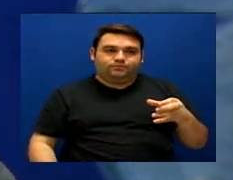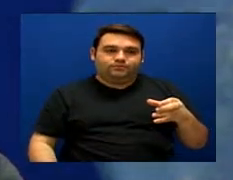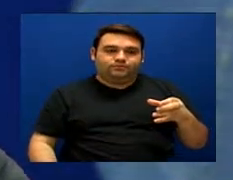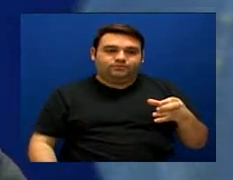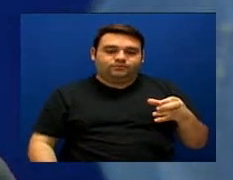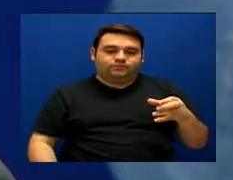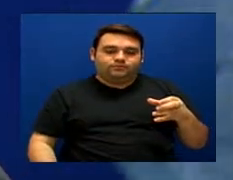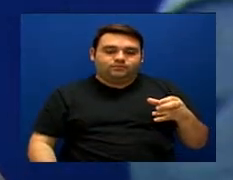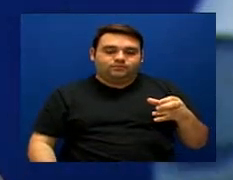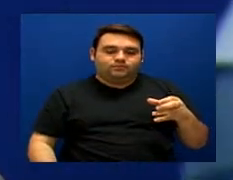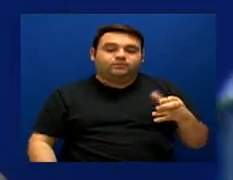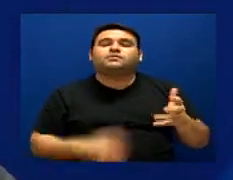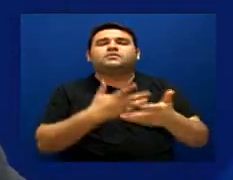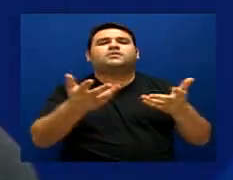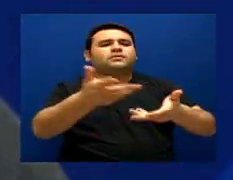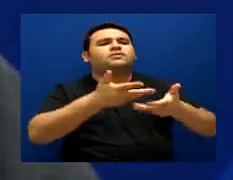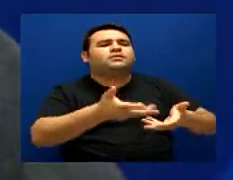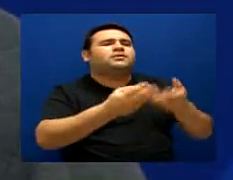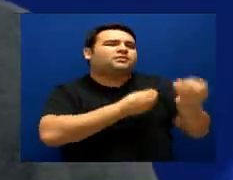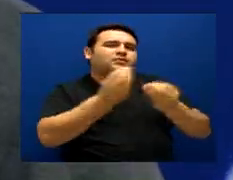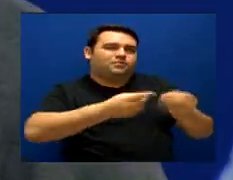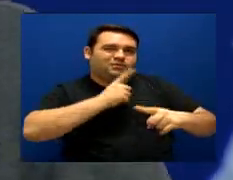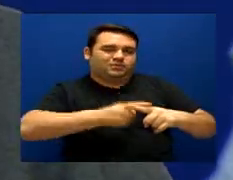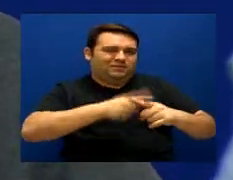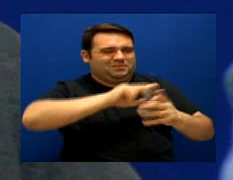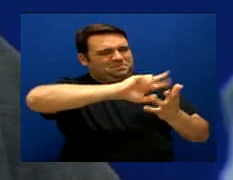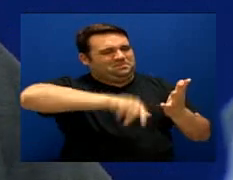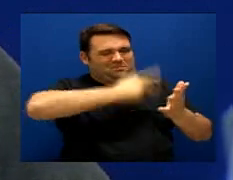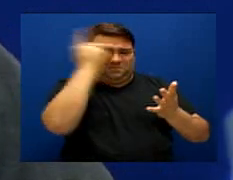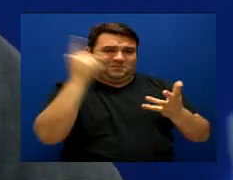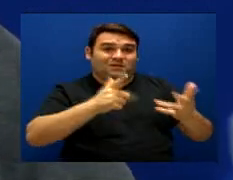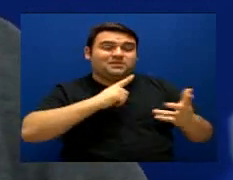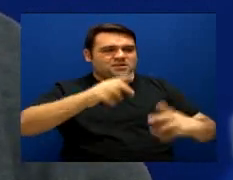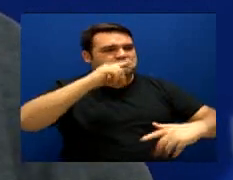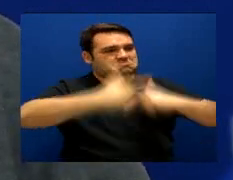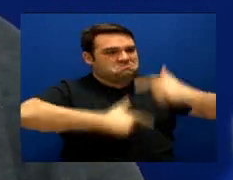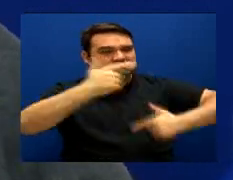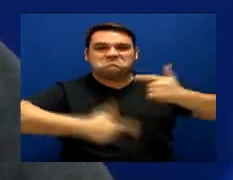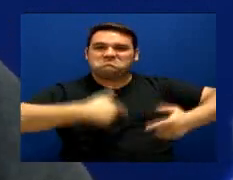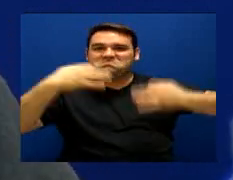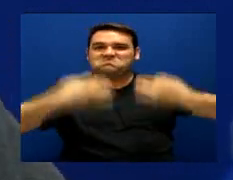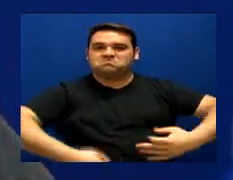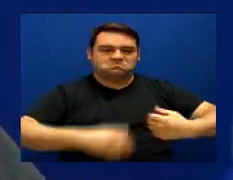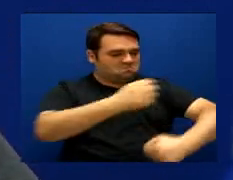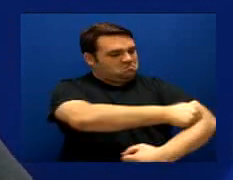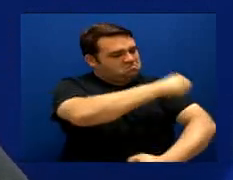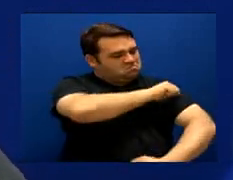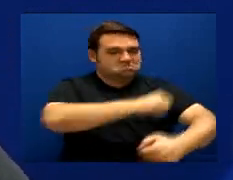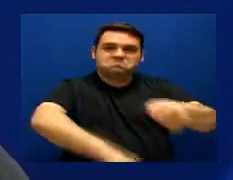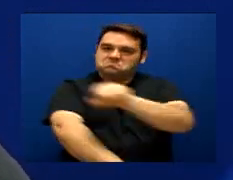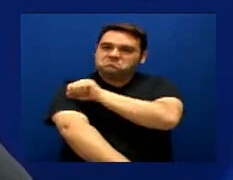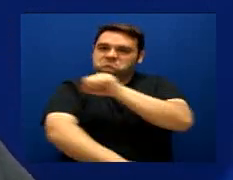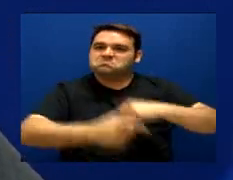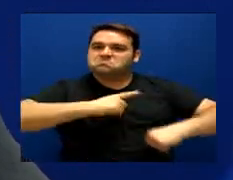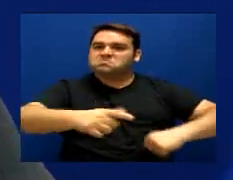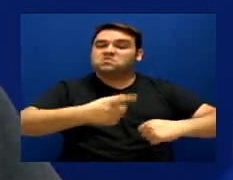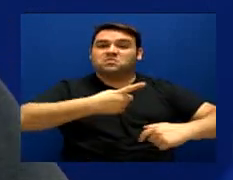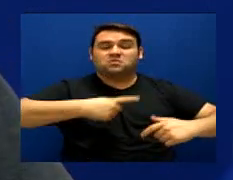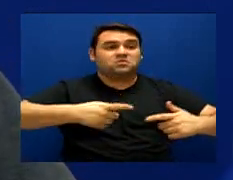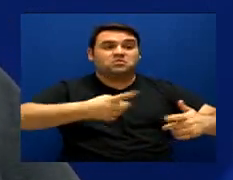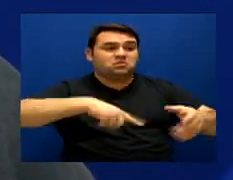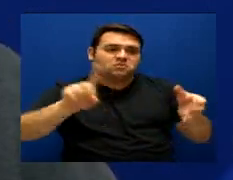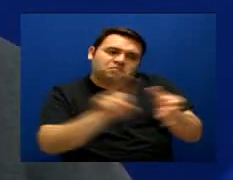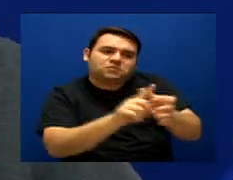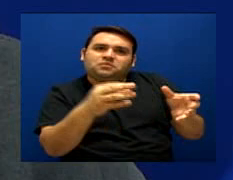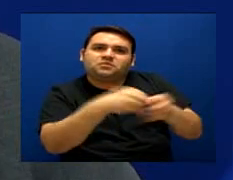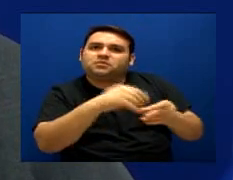Como que vocês convidam? Porque, assim, eu vejo várias pessoas aqui que põem a mão na massa. que está no dia a dia sofrendo. E nós não estamos fazendo